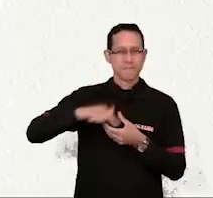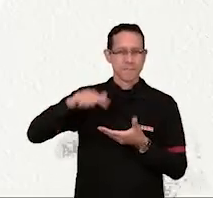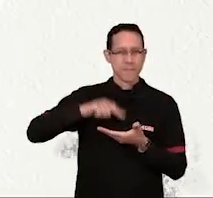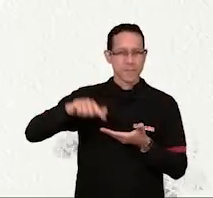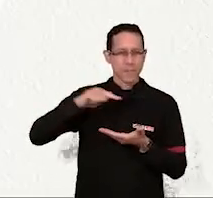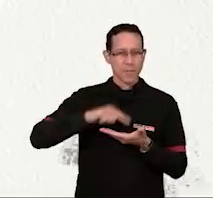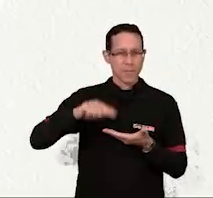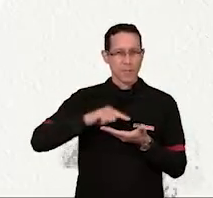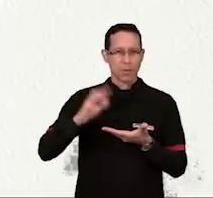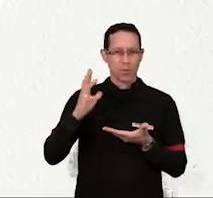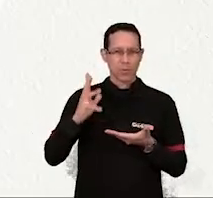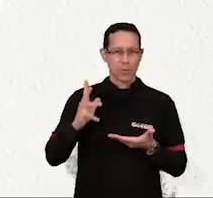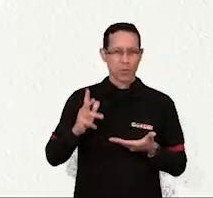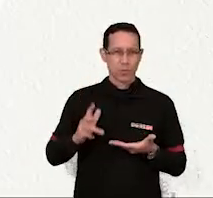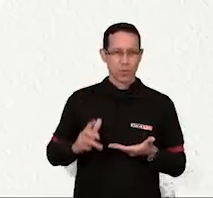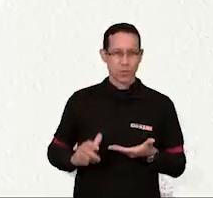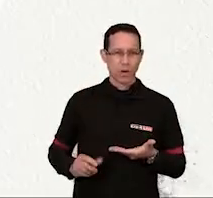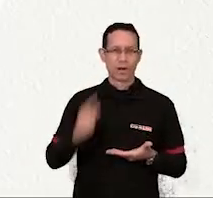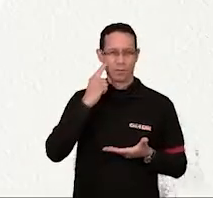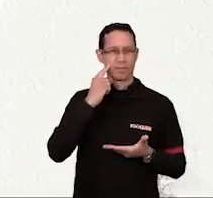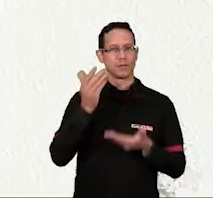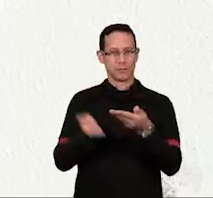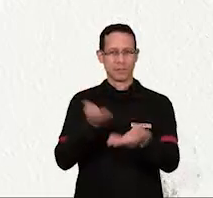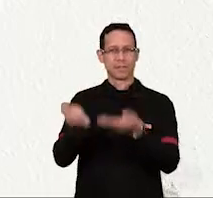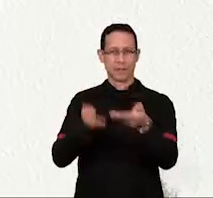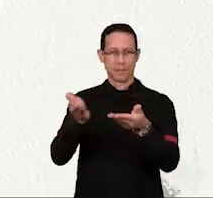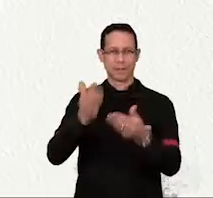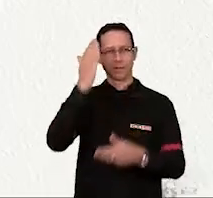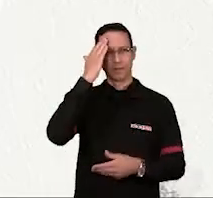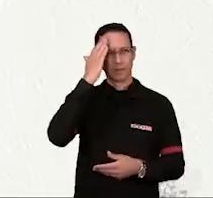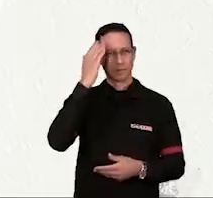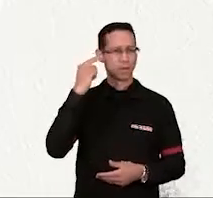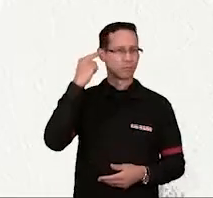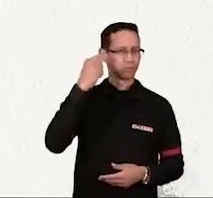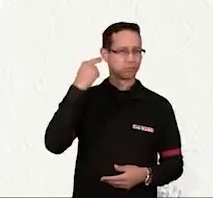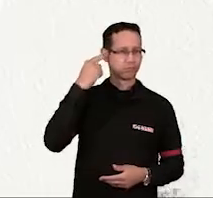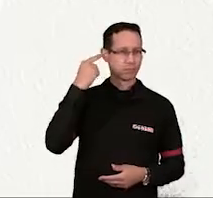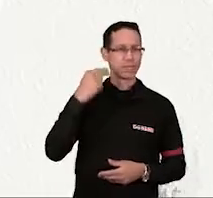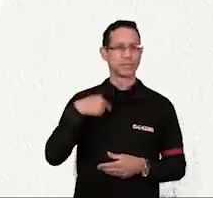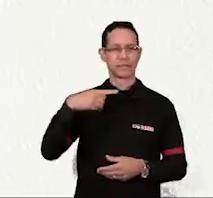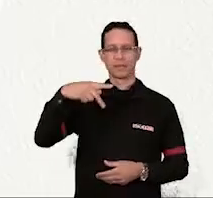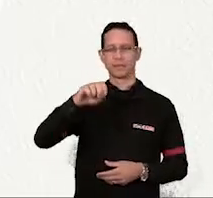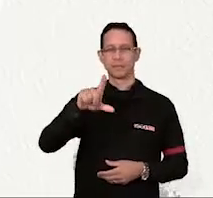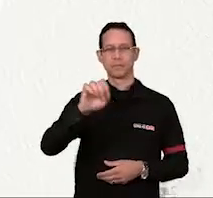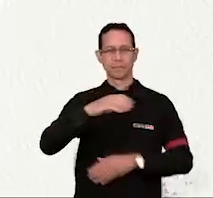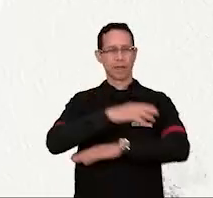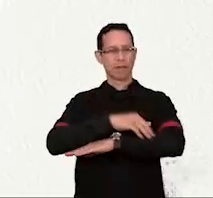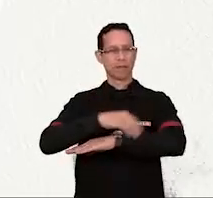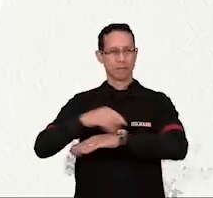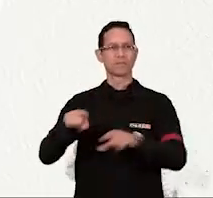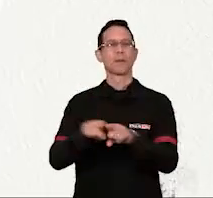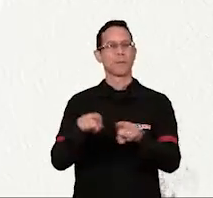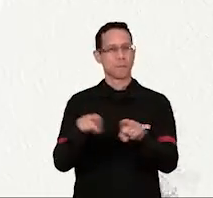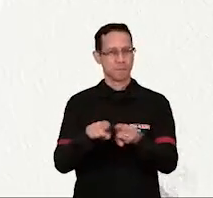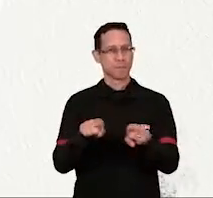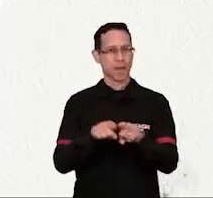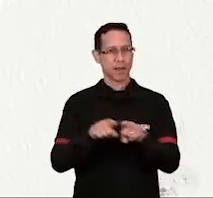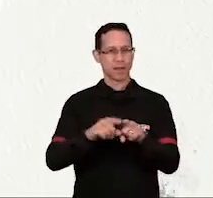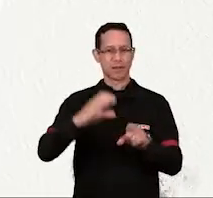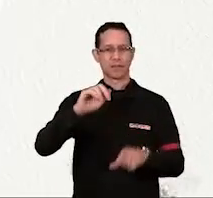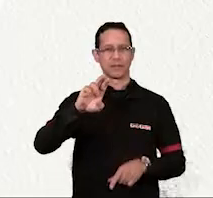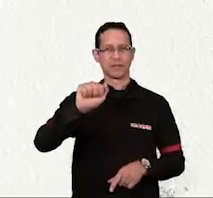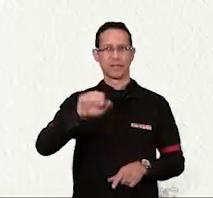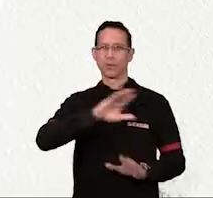possa, então, direcionar o tratamento. Lembrando que a gente trata as orelhas, né, a pele dessa orelha. A gente não trata essa cera